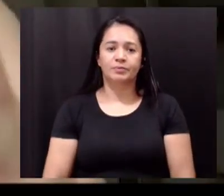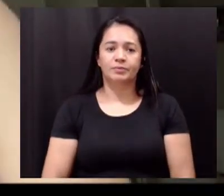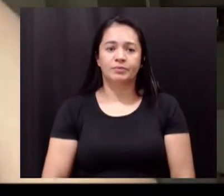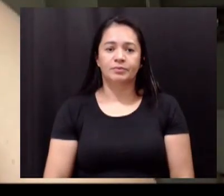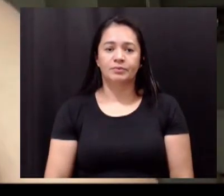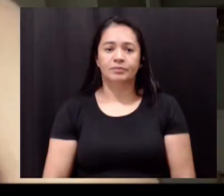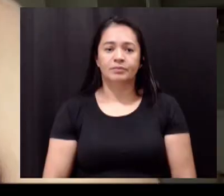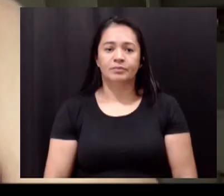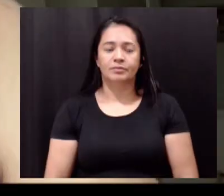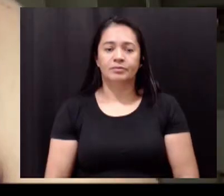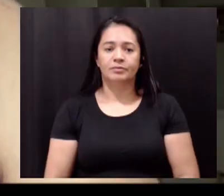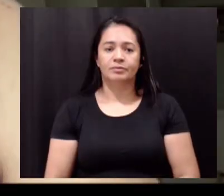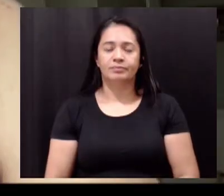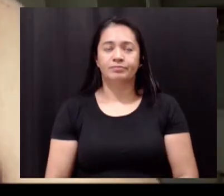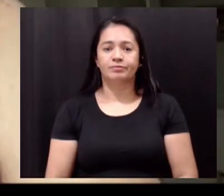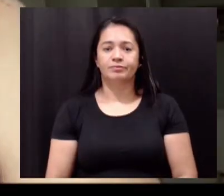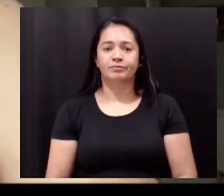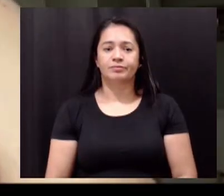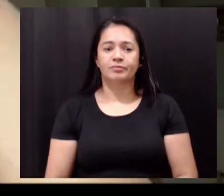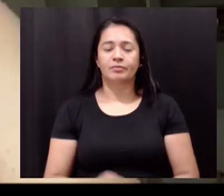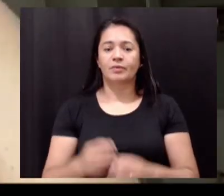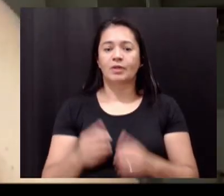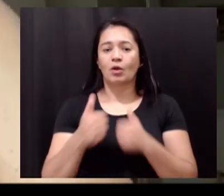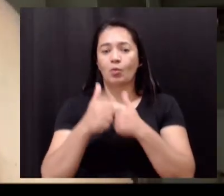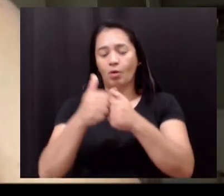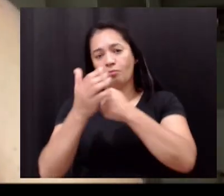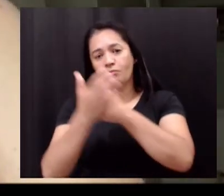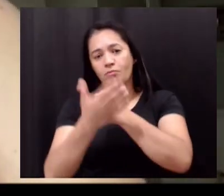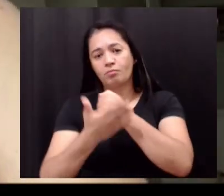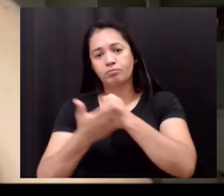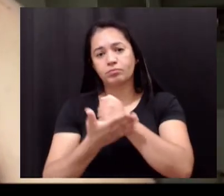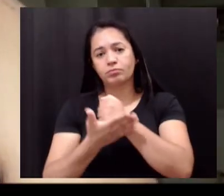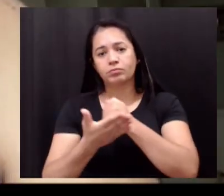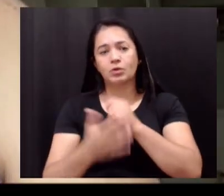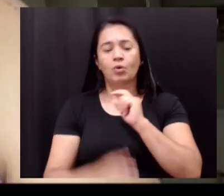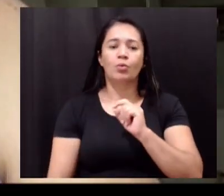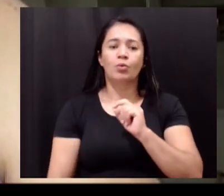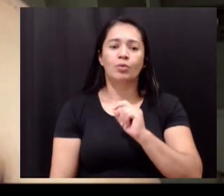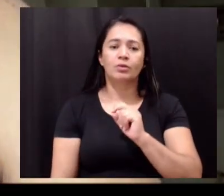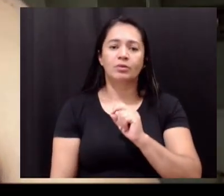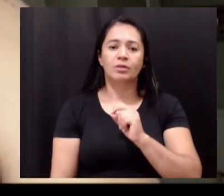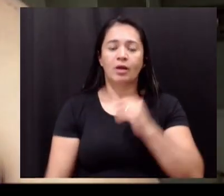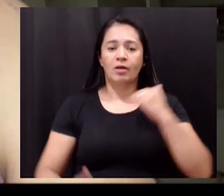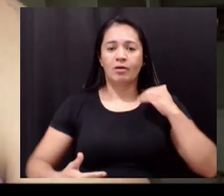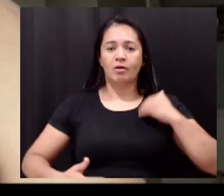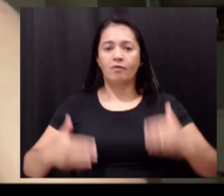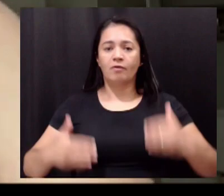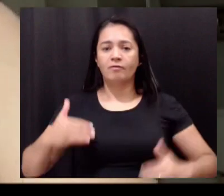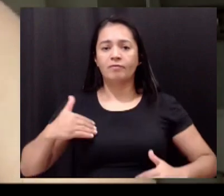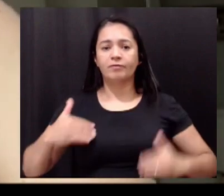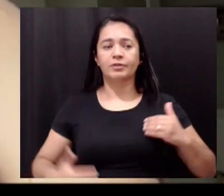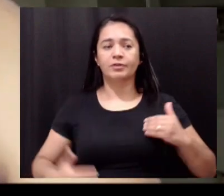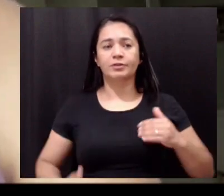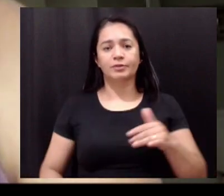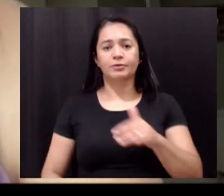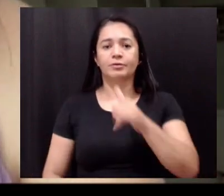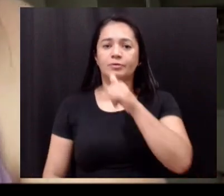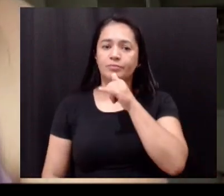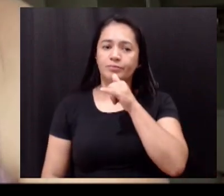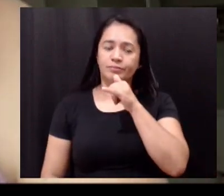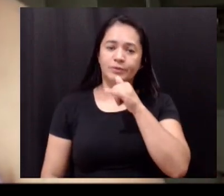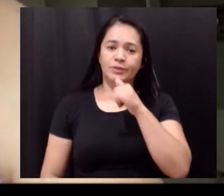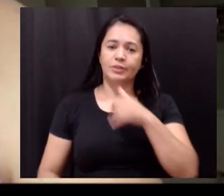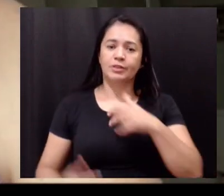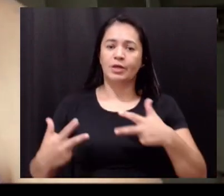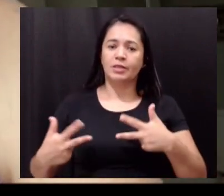Dos pilares do acompanhamento é justamente a questões físicas, né? Então, por exemplo, fiz uma cirurgia, fiquei